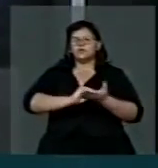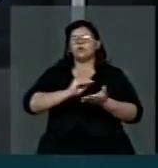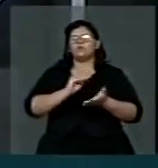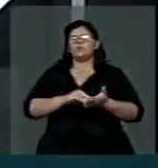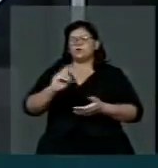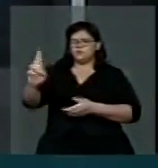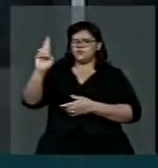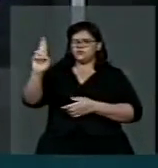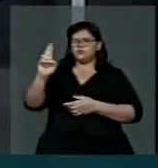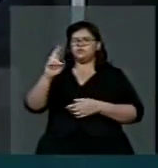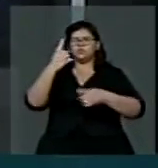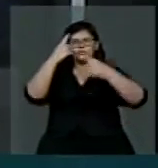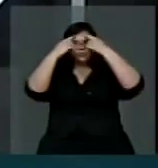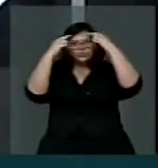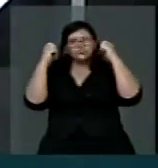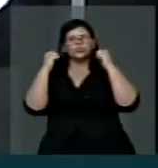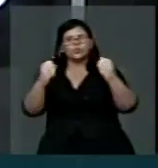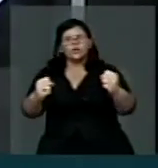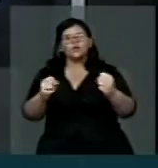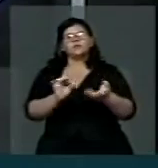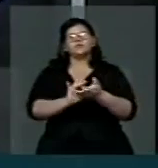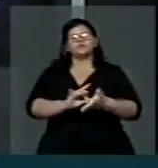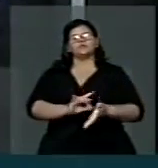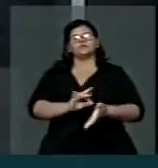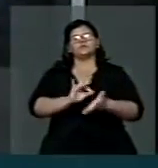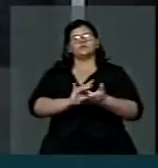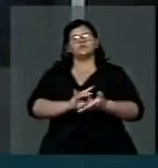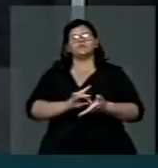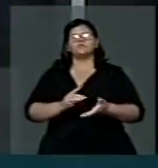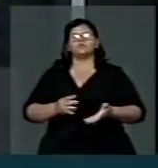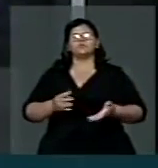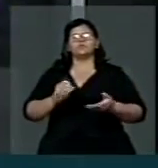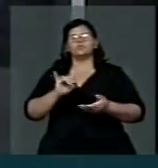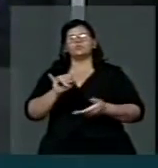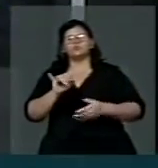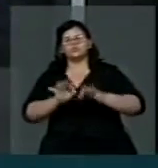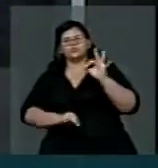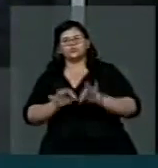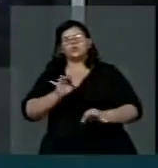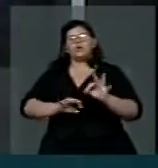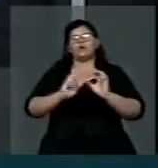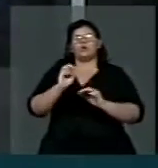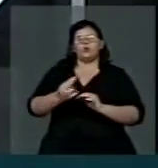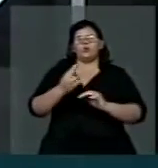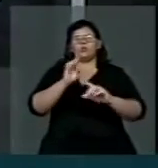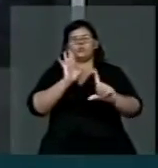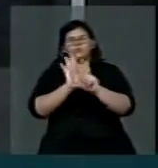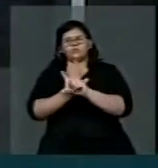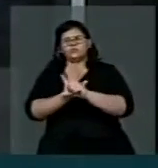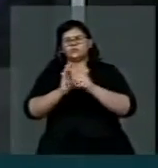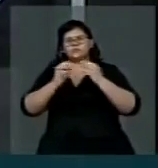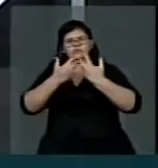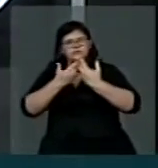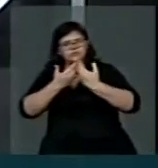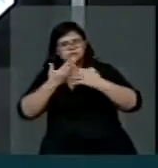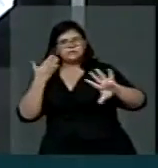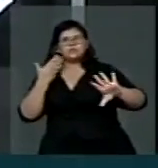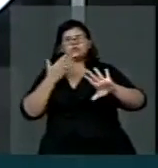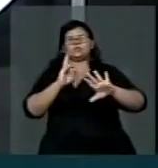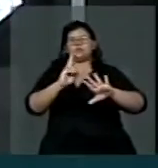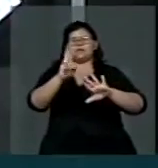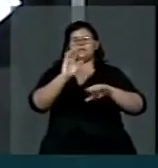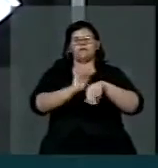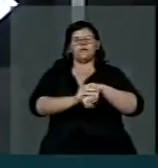dos tribunais e a pretendida submissão do judiciário ao legislativo implica o distanciamento cada vez maior